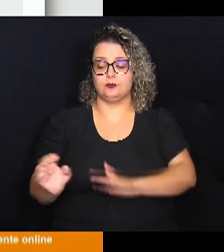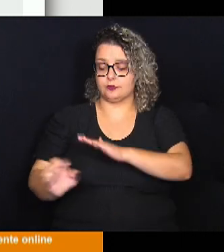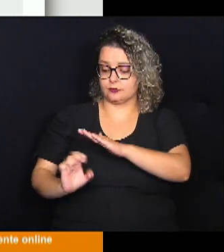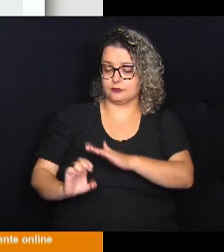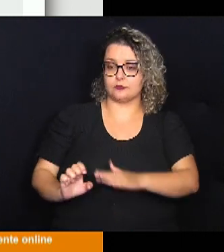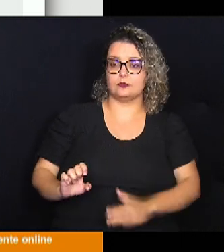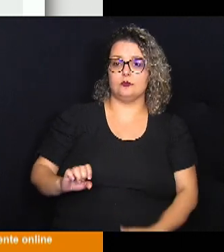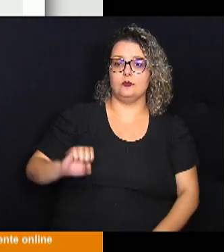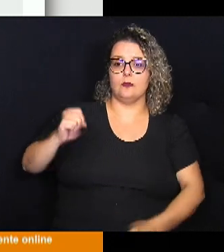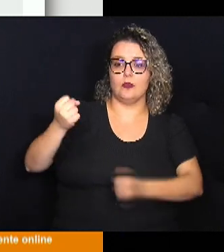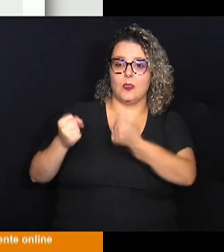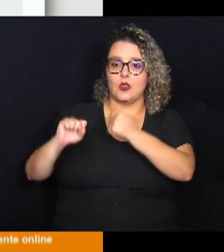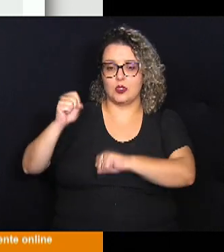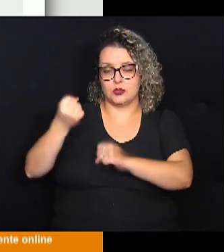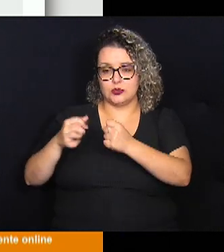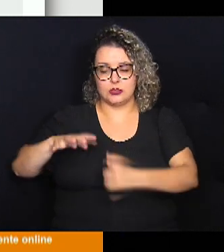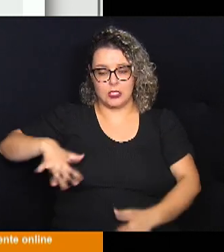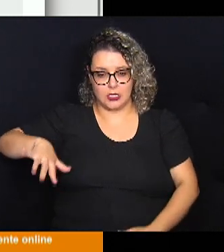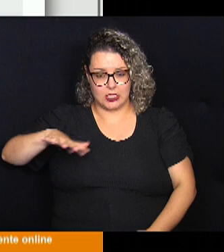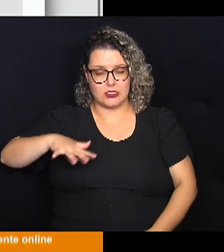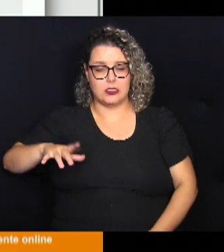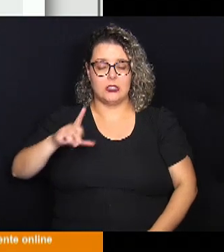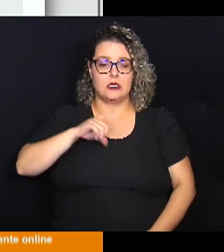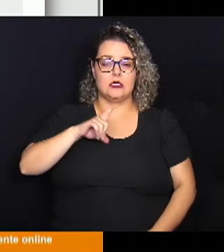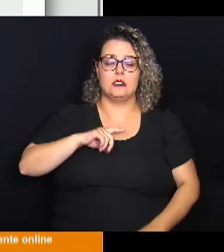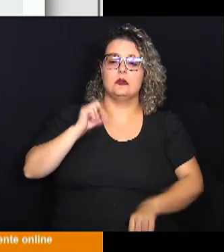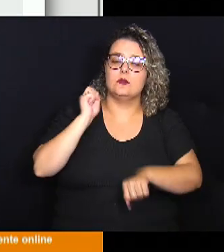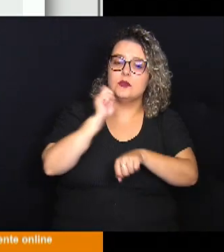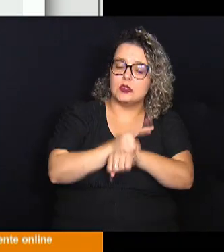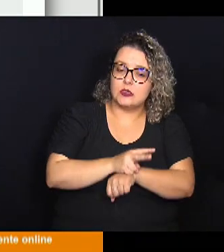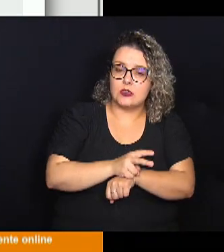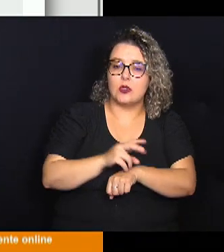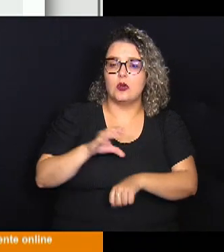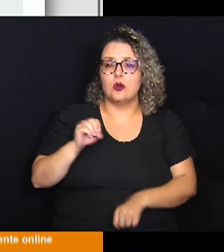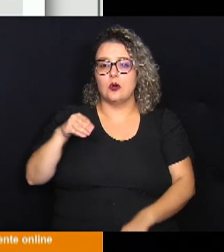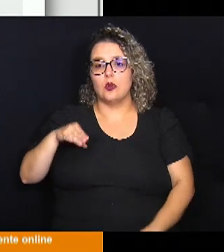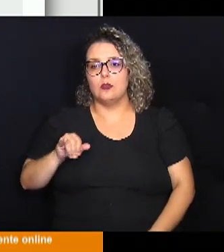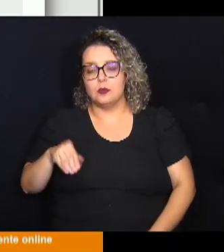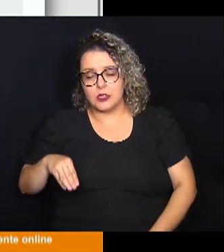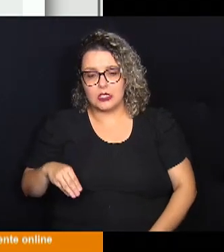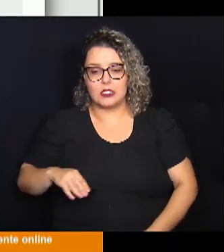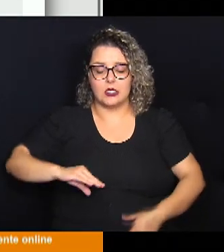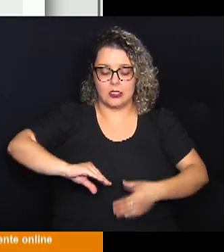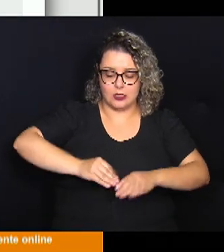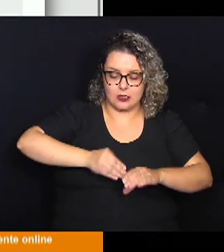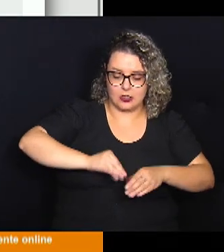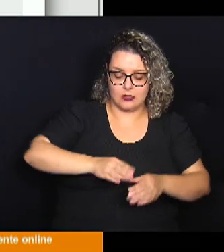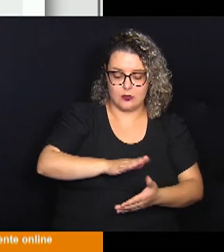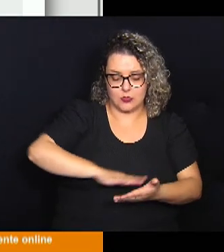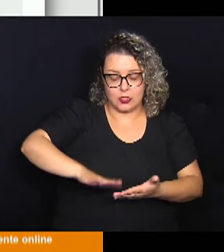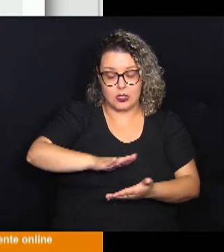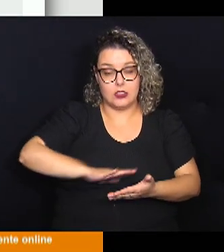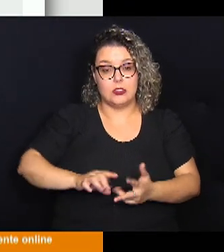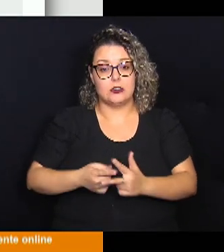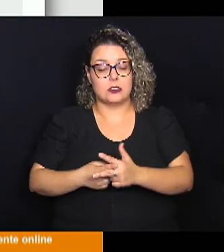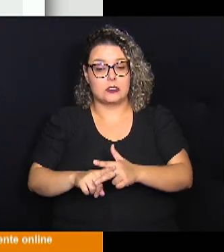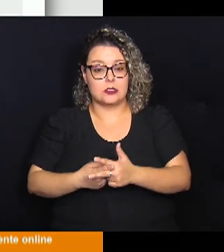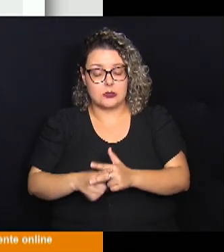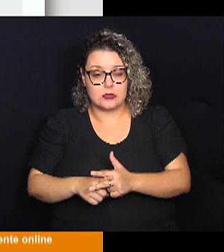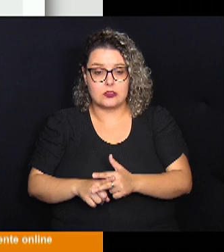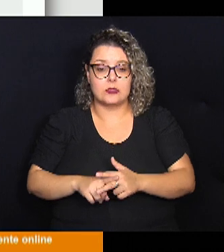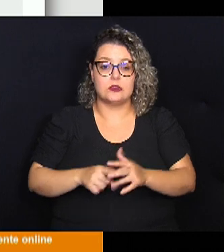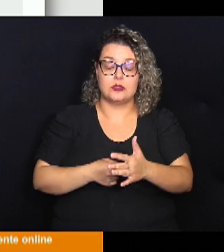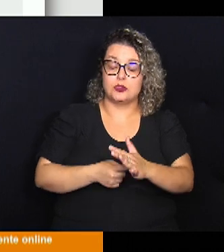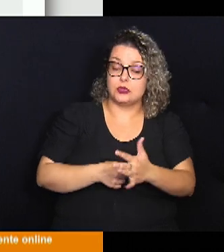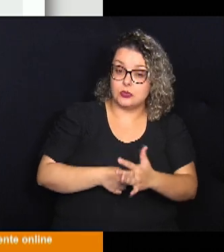Distrito Industrial. Temos ainda a vaga para cumim, lavador de pratos, mecânico de manutenção de